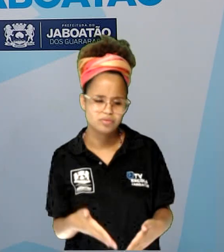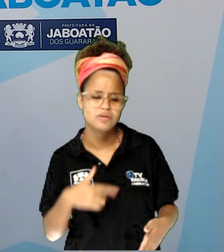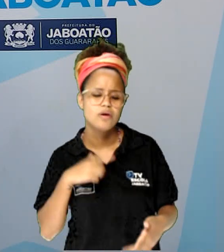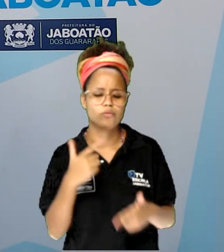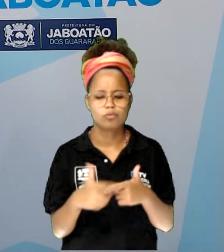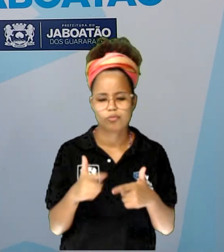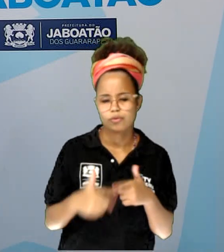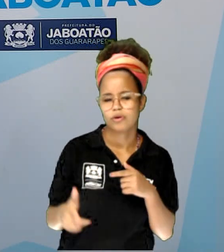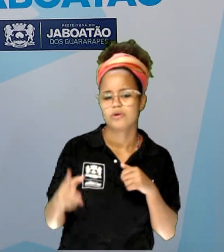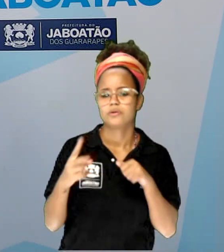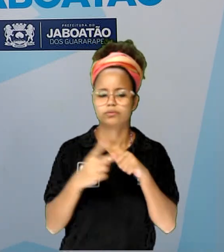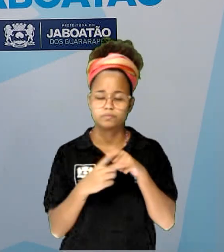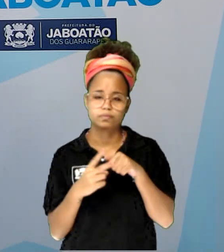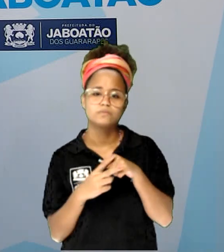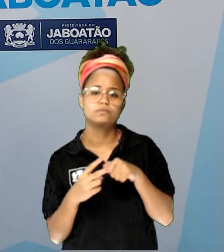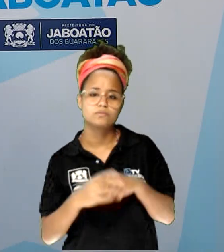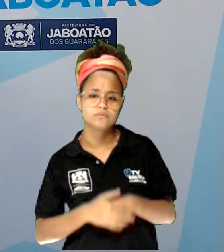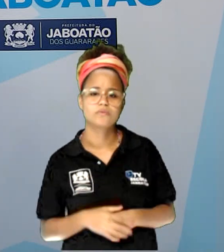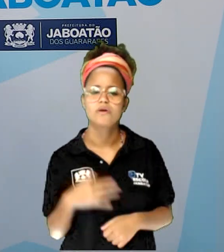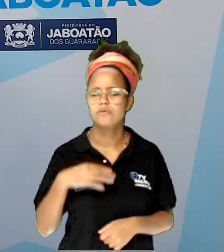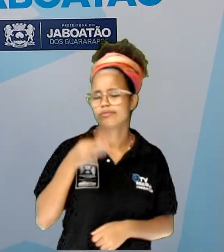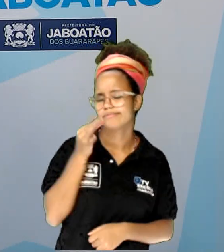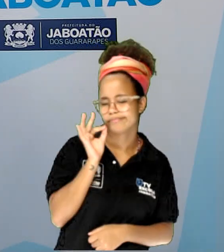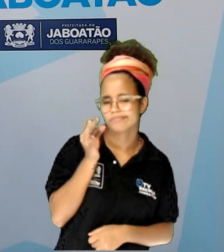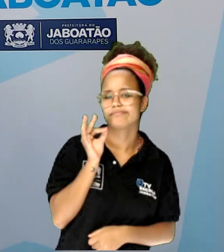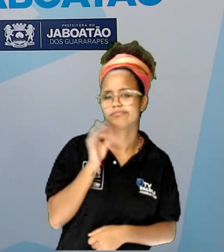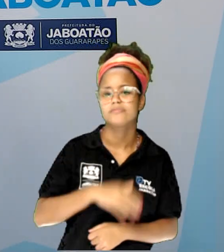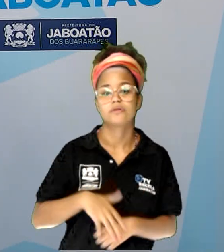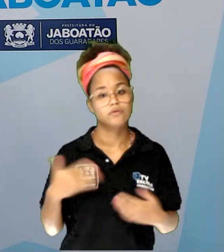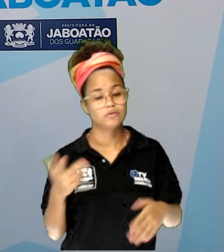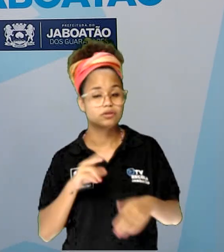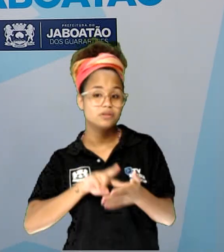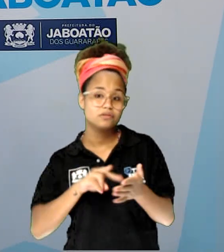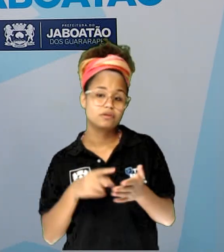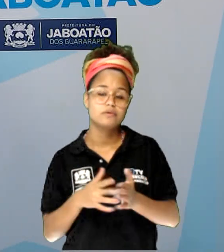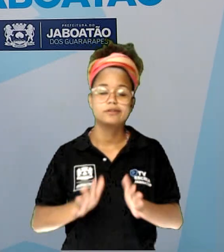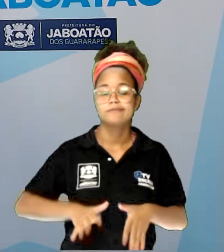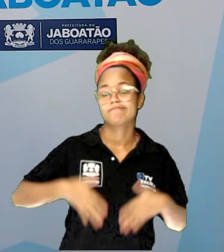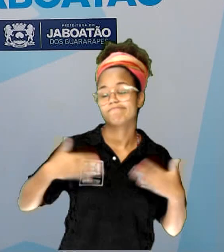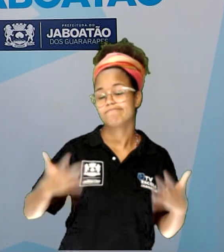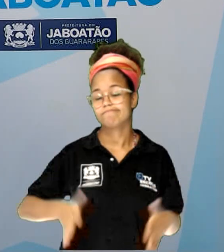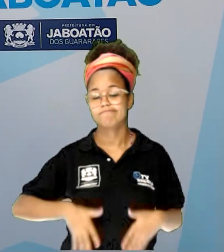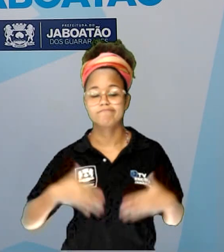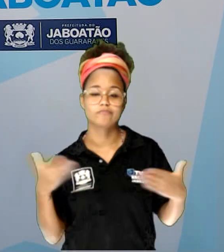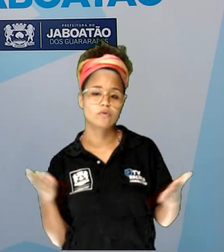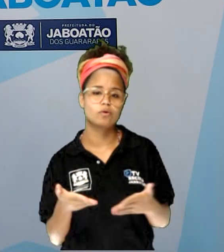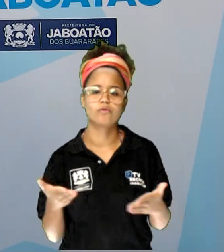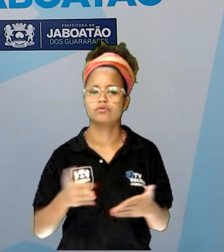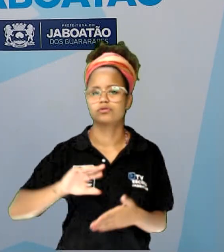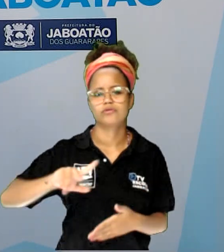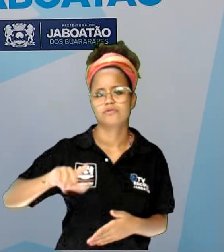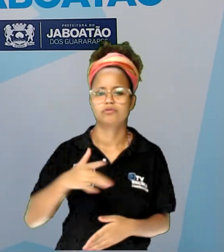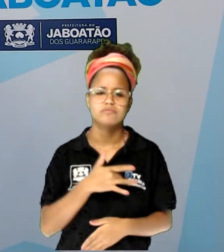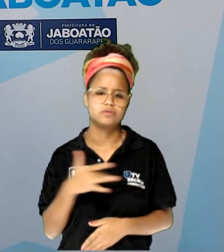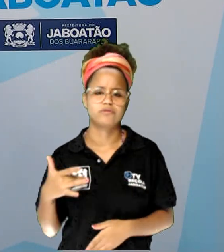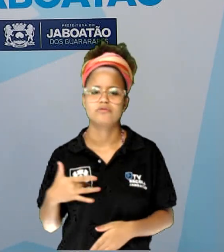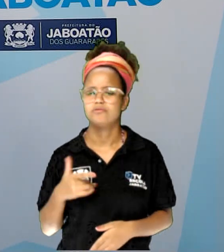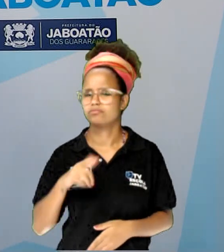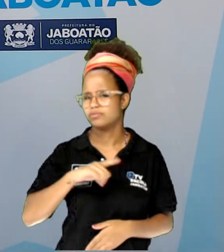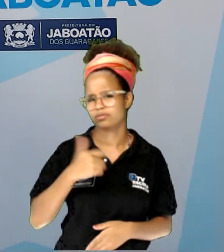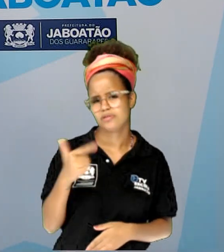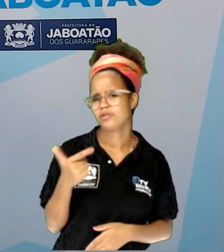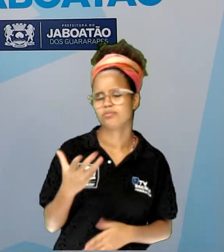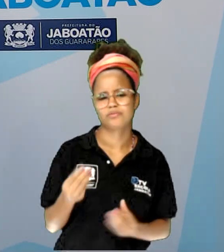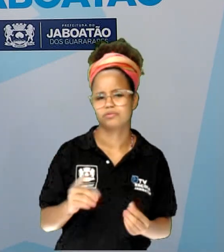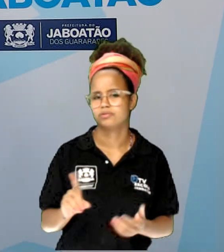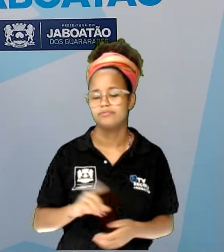iam lá, acendiam um cigarro, tomavam um café e aquele momento era prazeroso. Hoje o pessoal é uma geração saúde, então a gente não vê muito isso aí não.